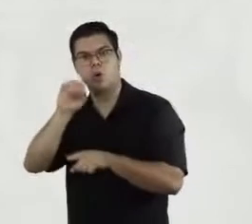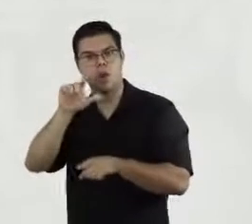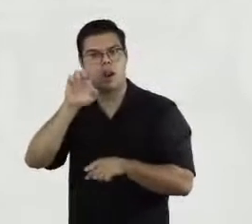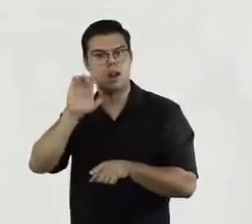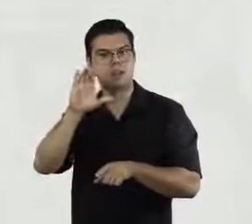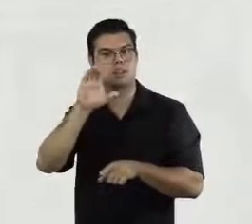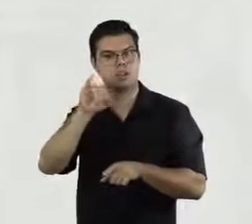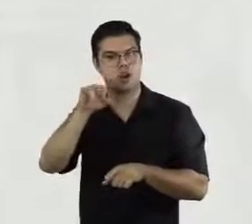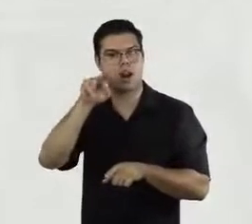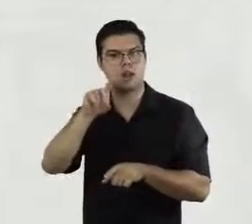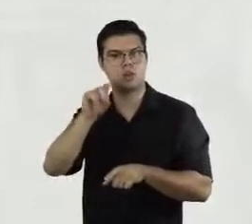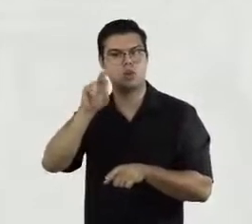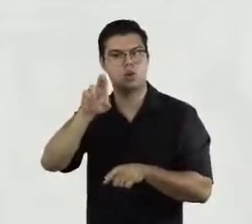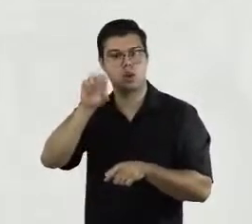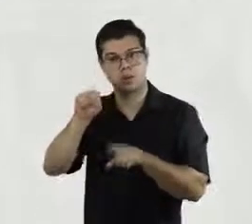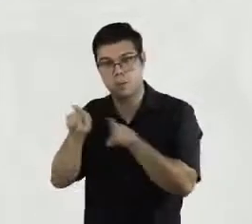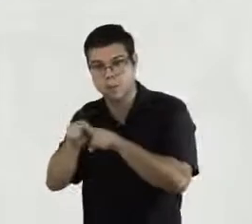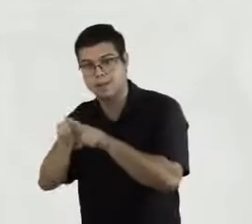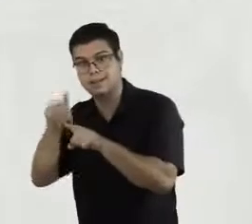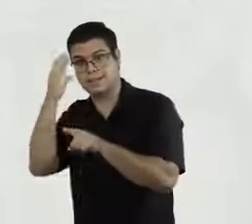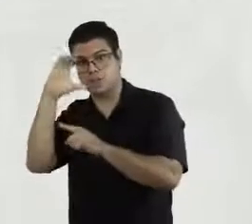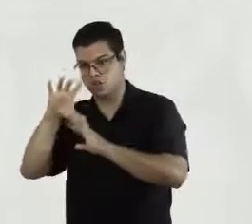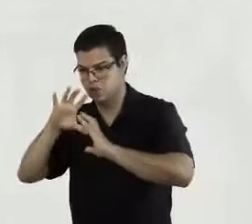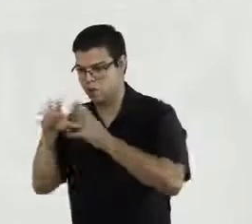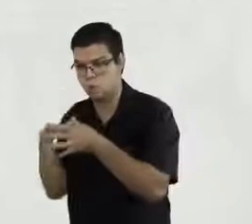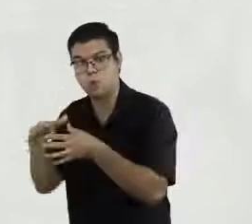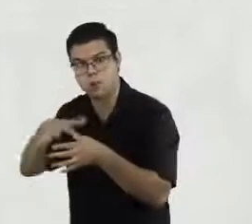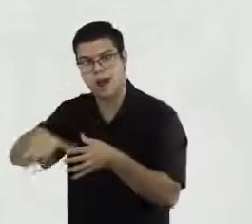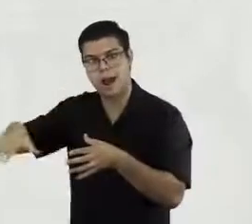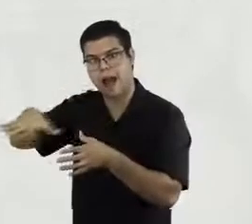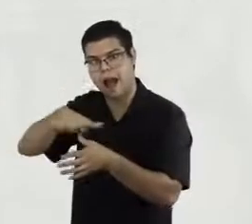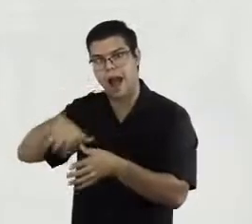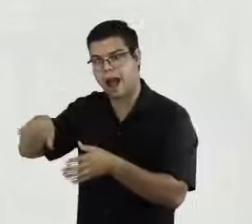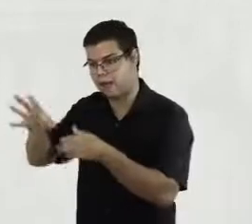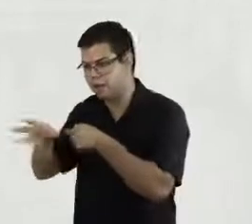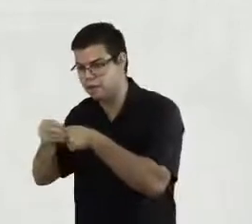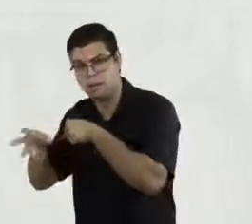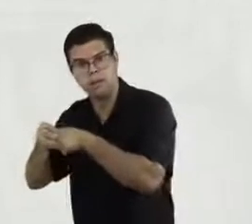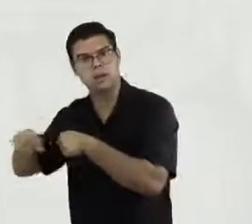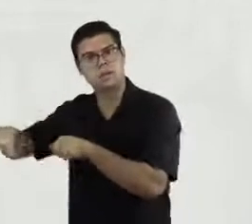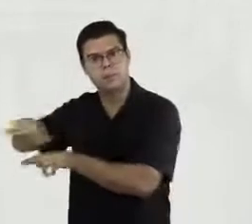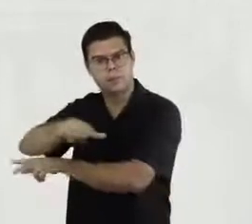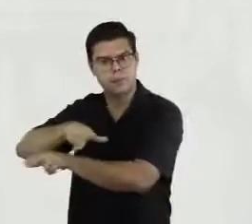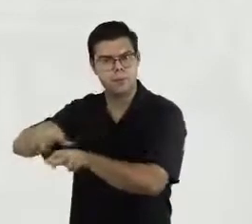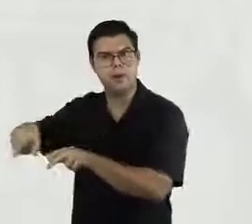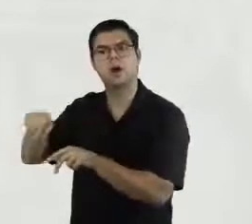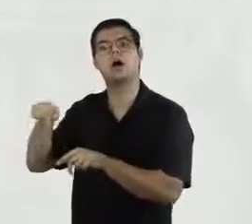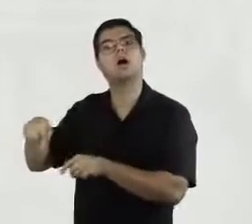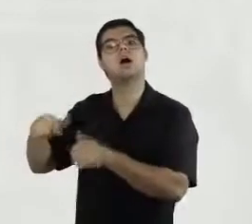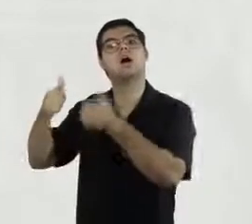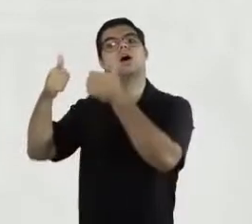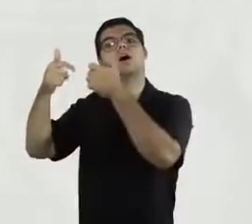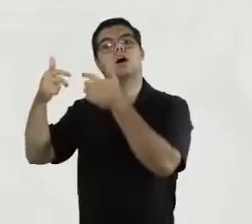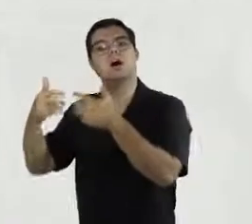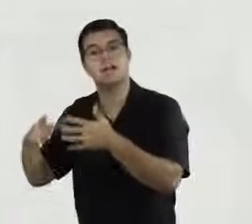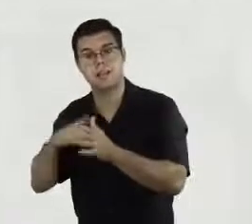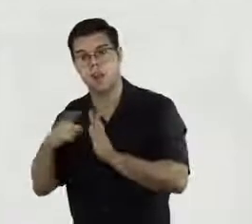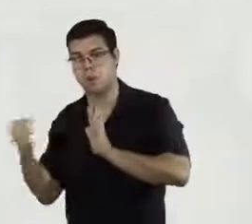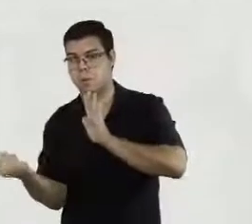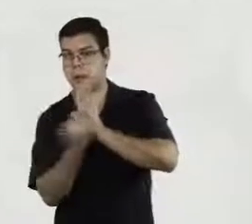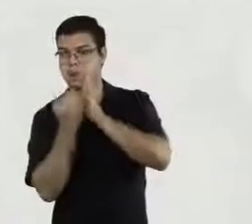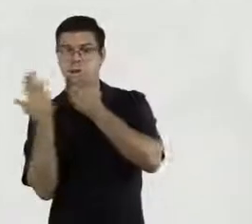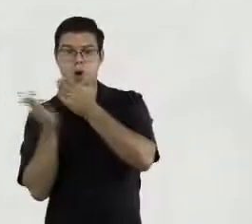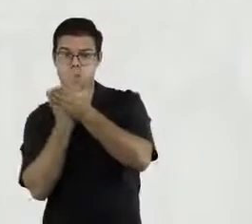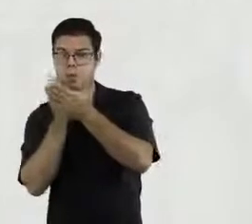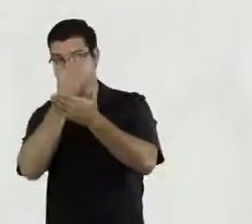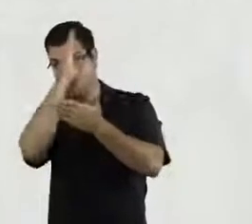e cientistas de diversas áreas do conhecimento. Ensino e prática dentro de contextos de controle e patrimônio